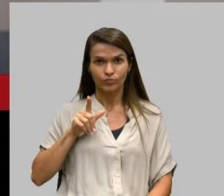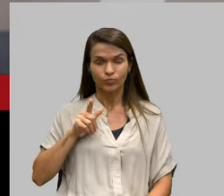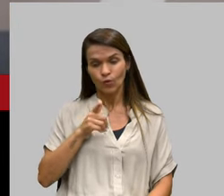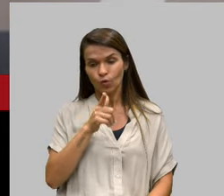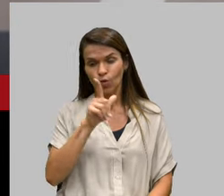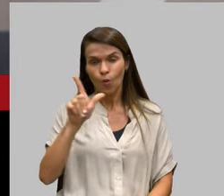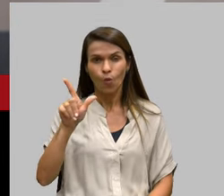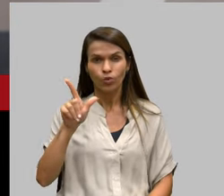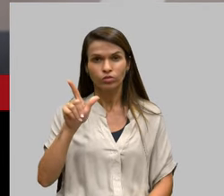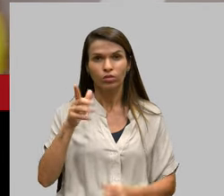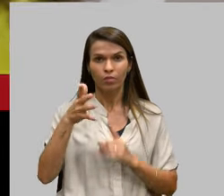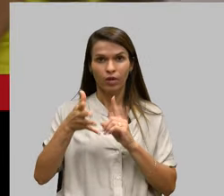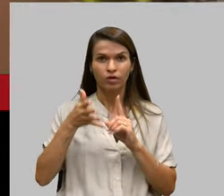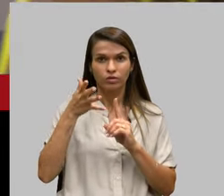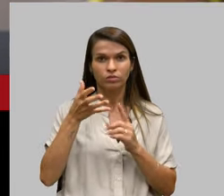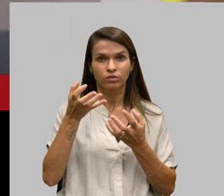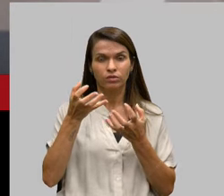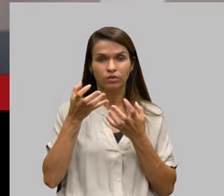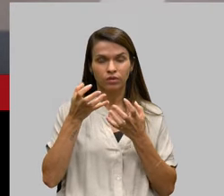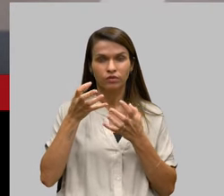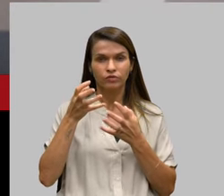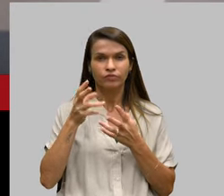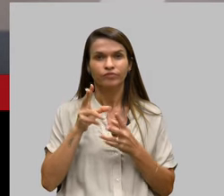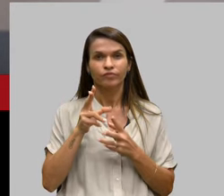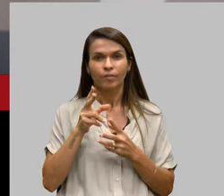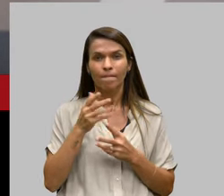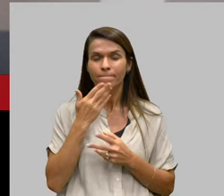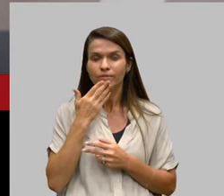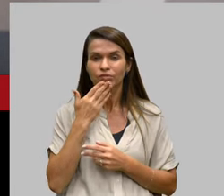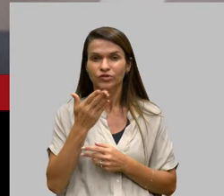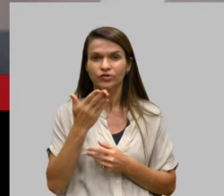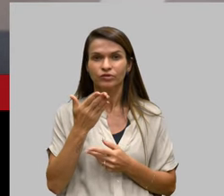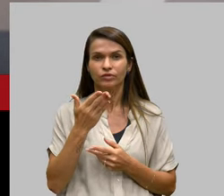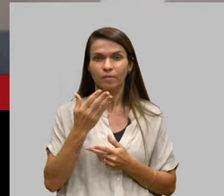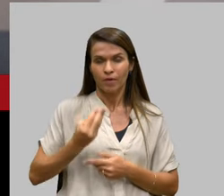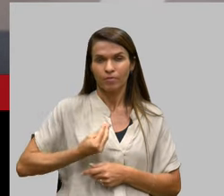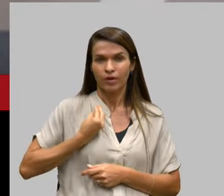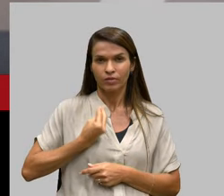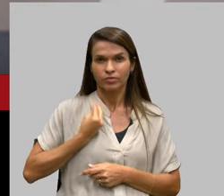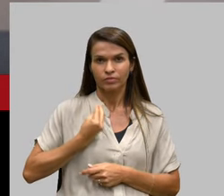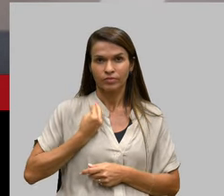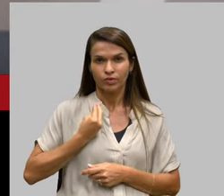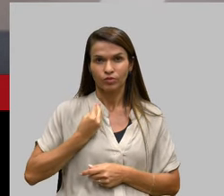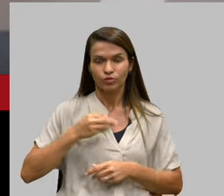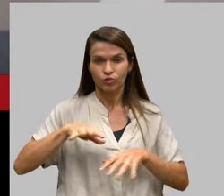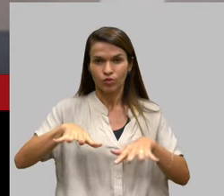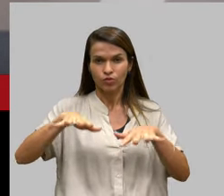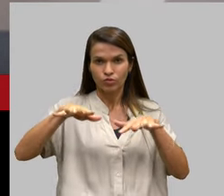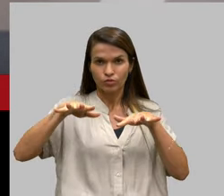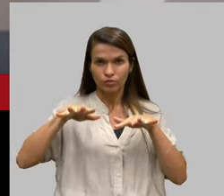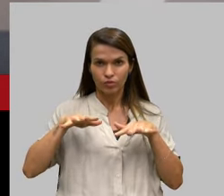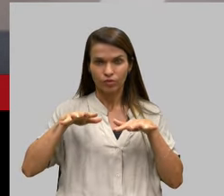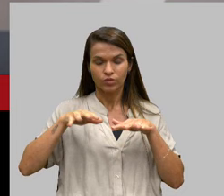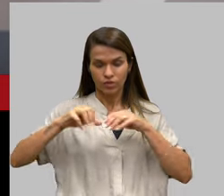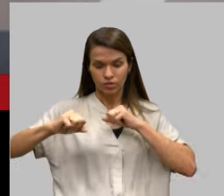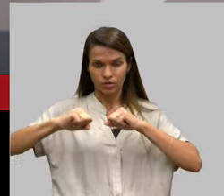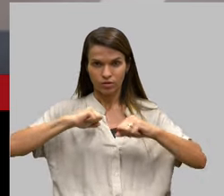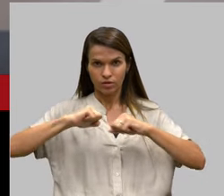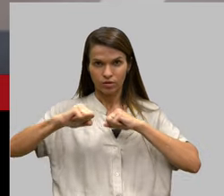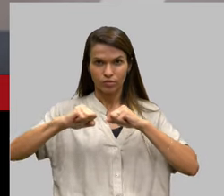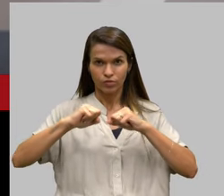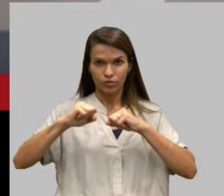palestrante gostaríamos de reforçar o pedido para participação do nosso público nesse debate o